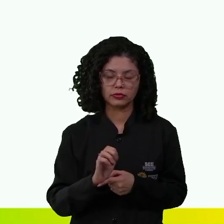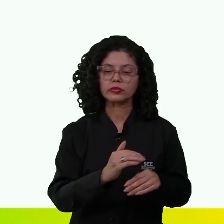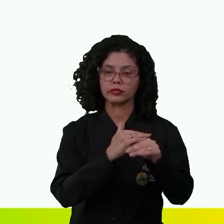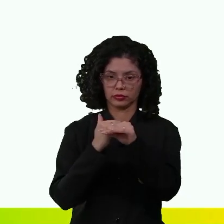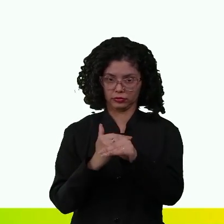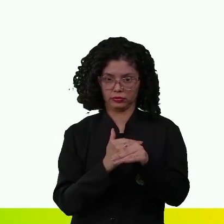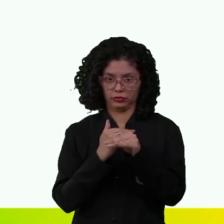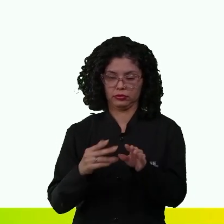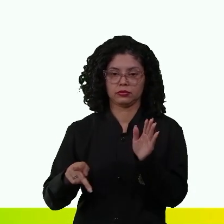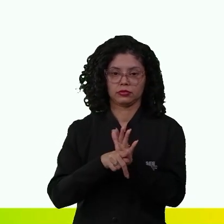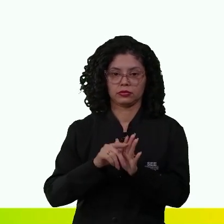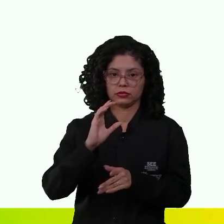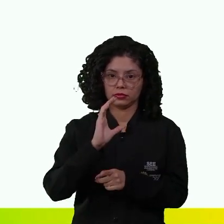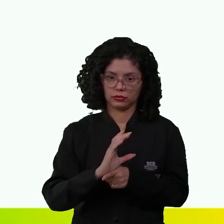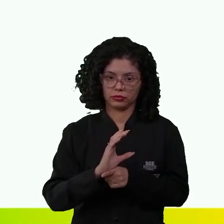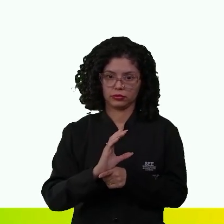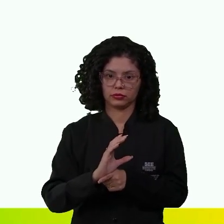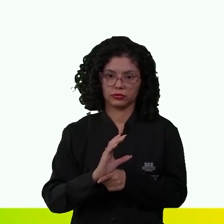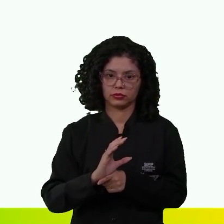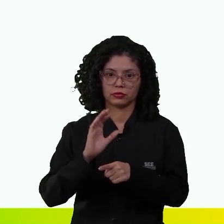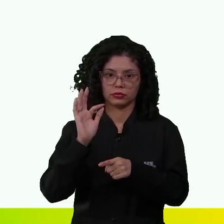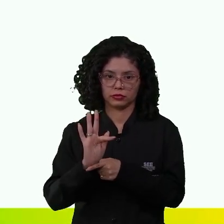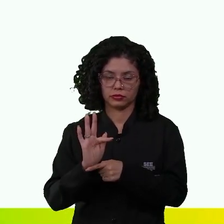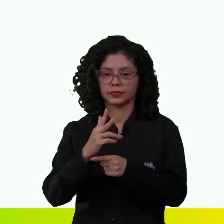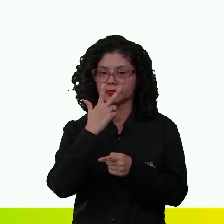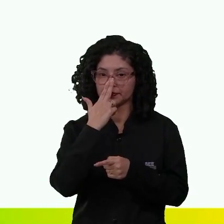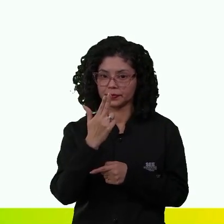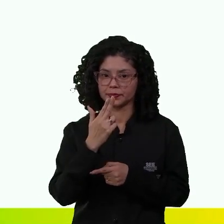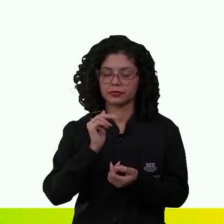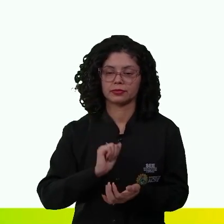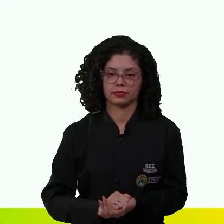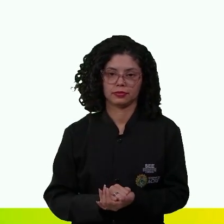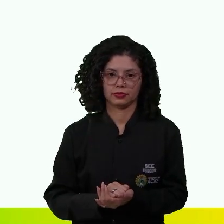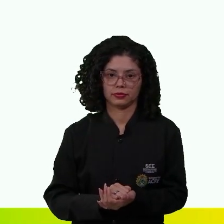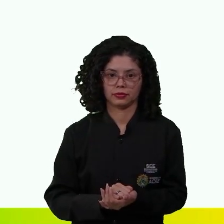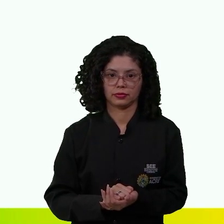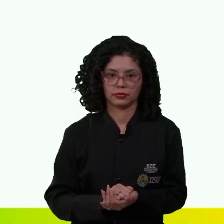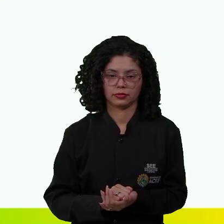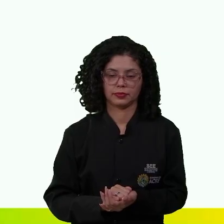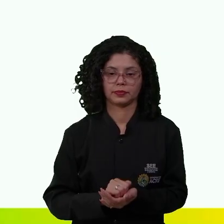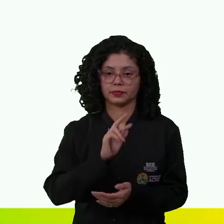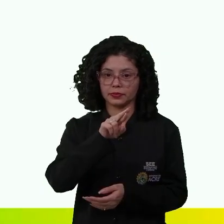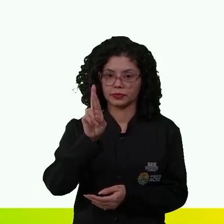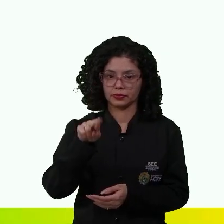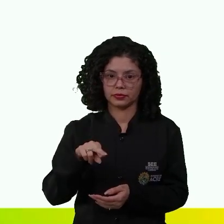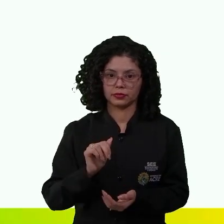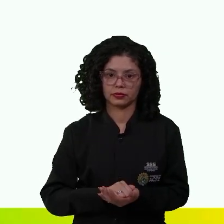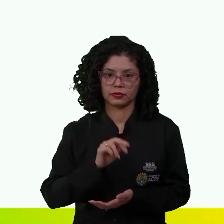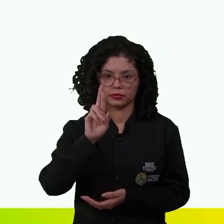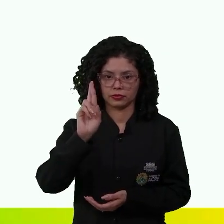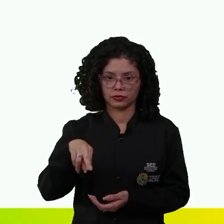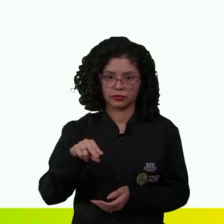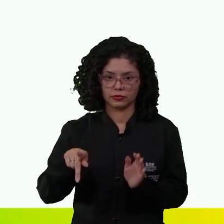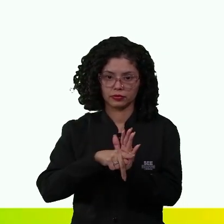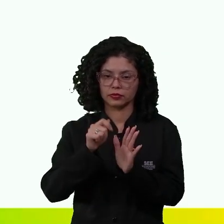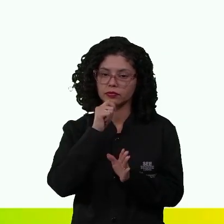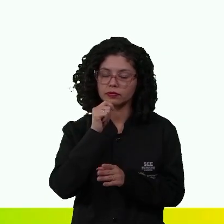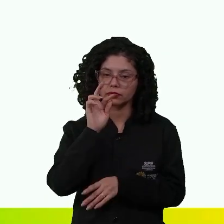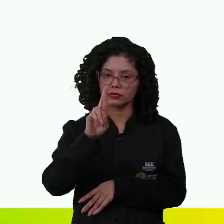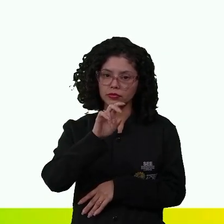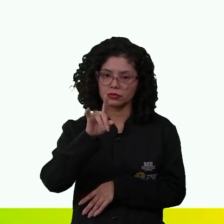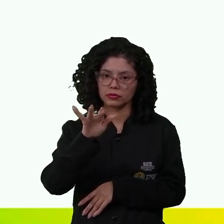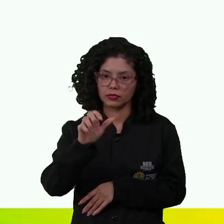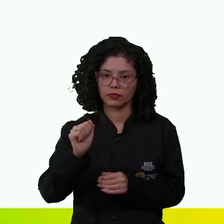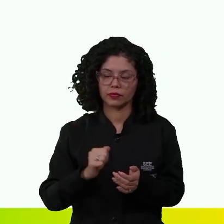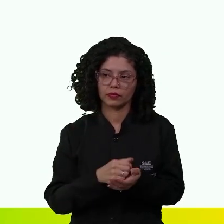iguais, C e F iguais e a razão entre os lados